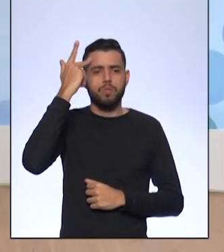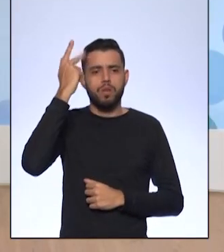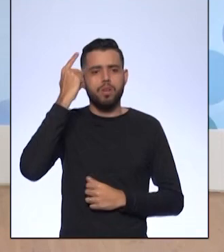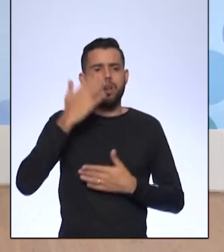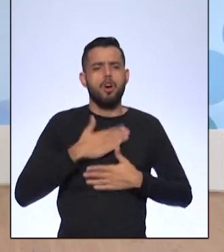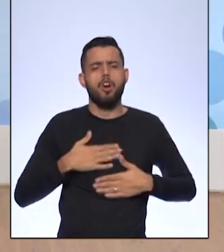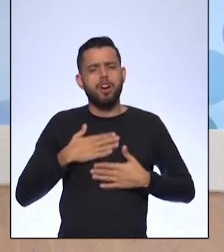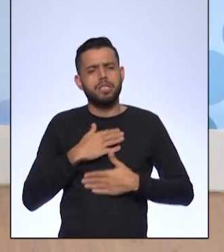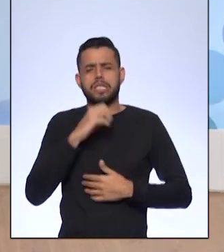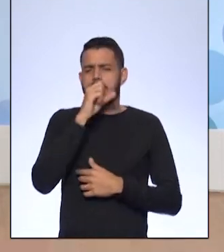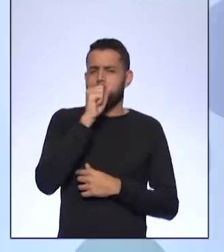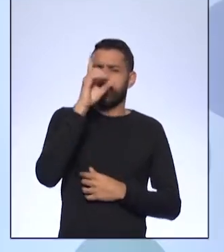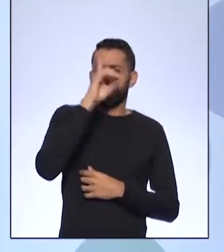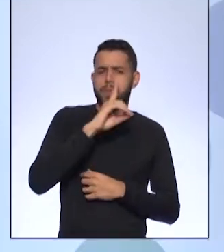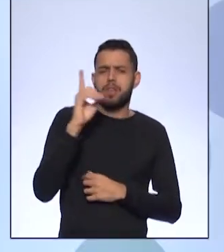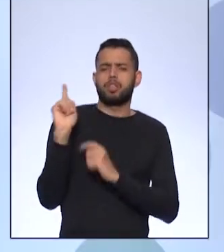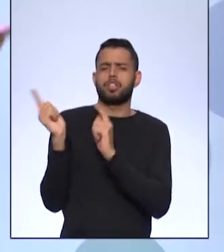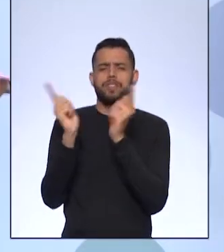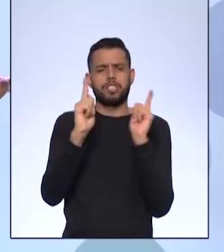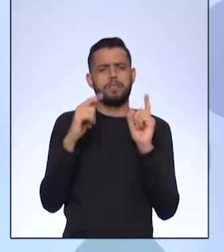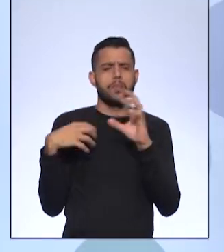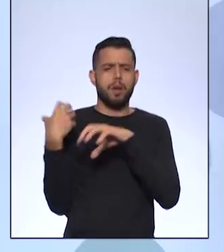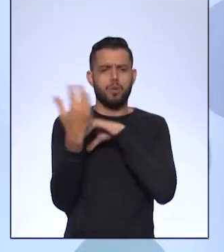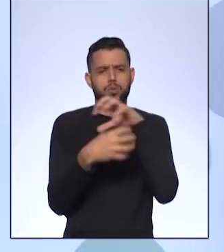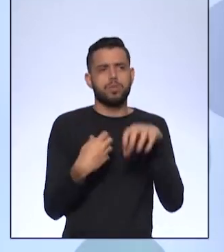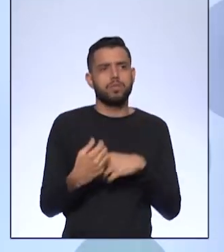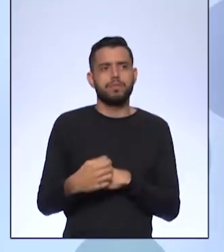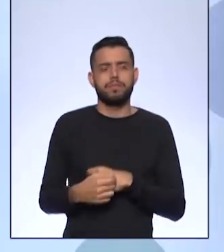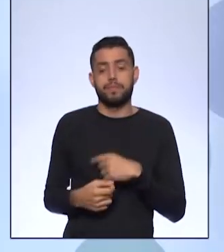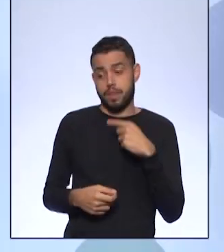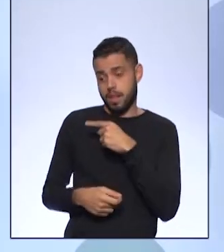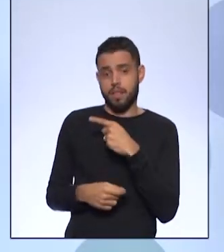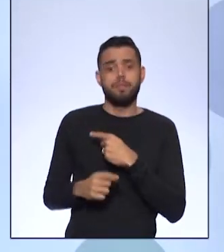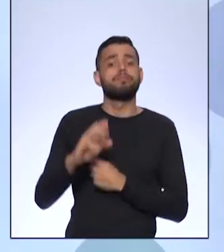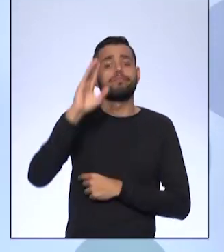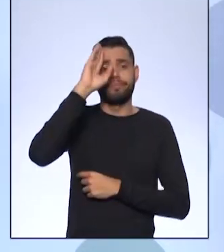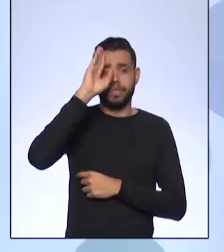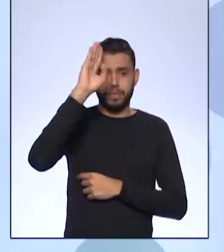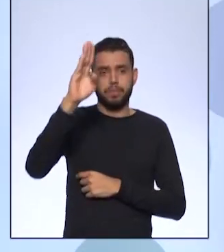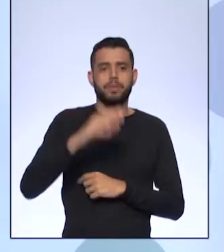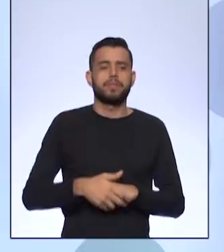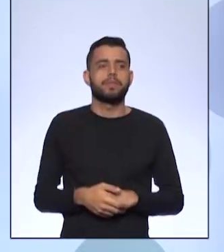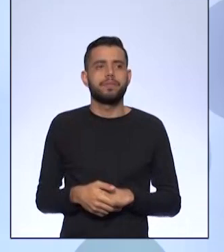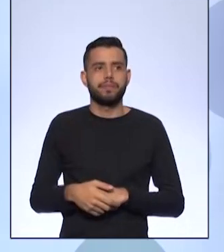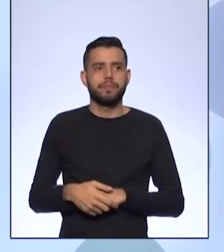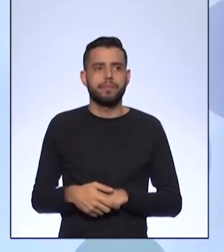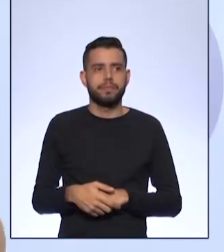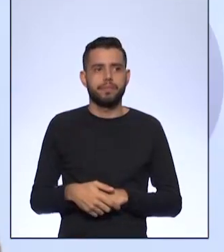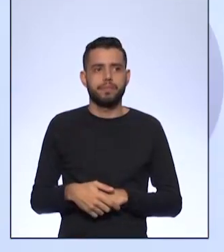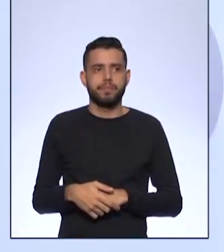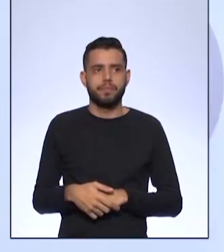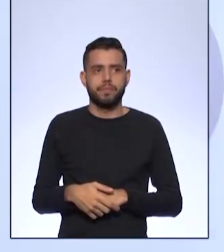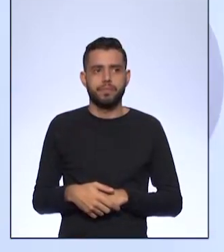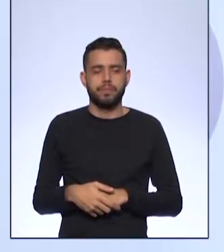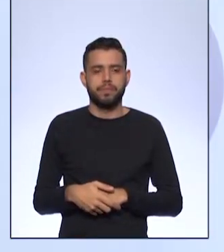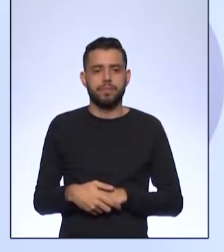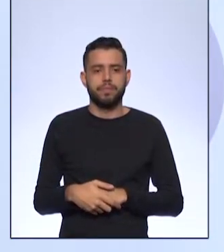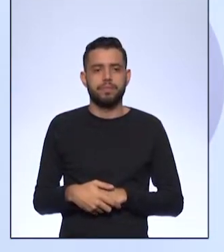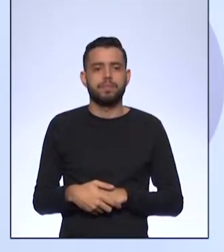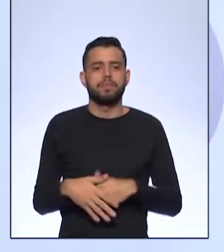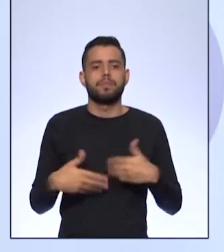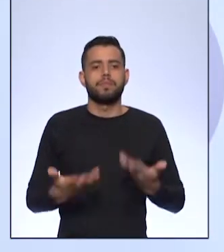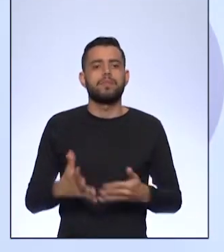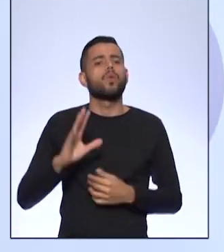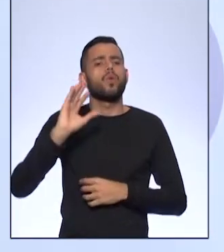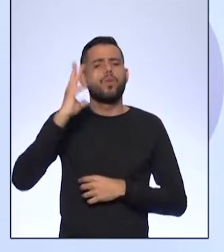de final de semana, a gente gosta de fazer bagunça. A Fabiana, principalmente, mas caso à Sei de parte. nada. Então, e aí o que